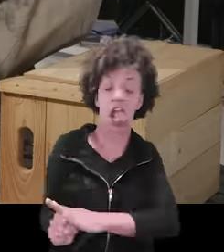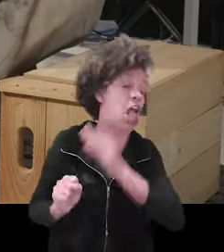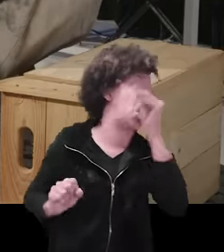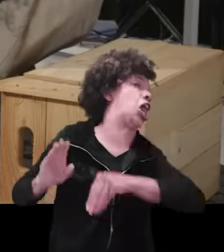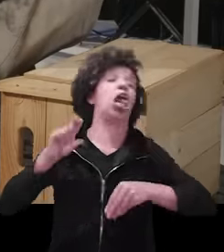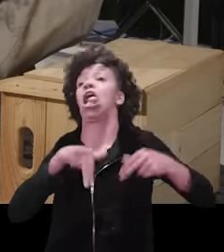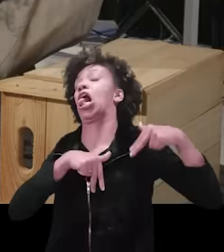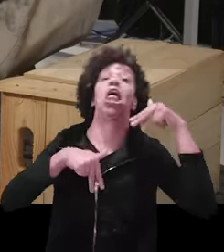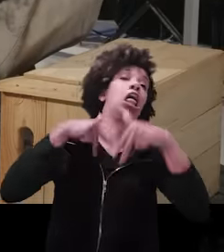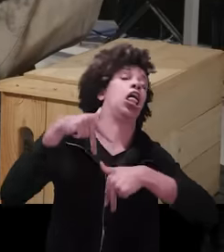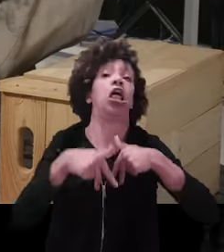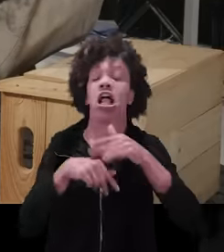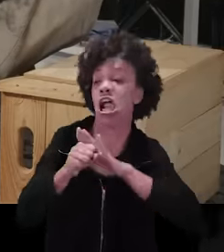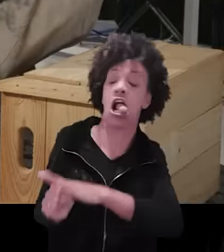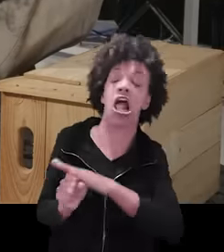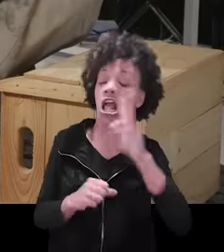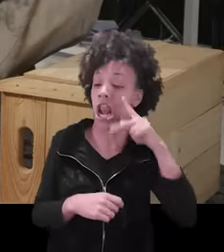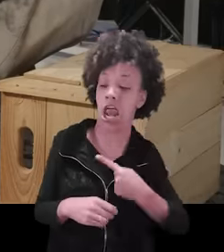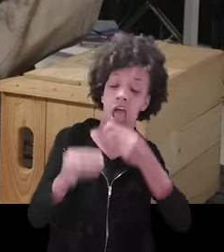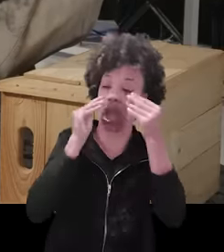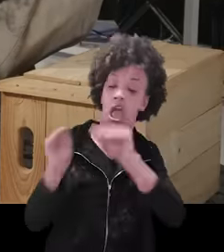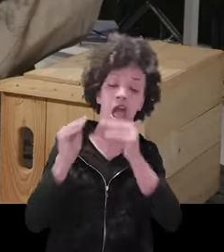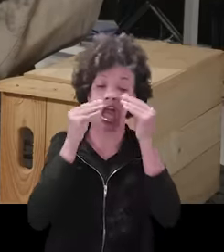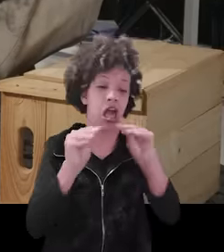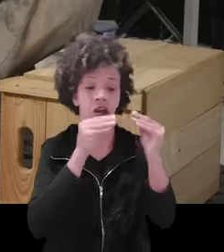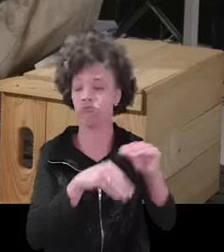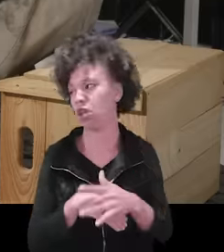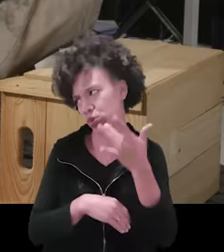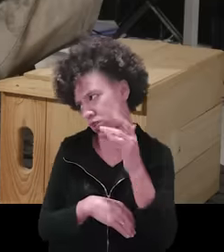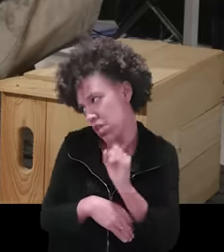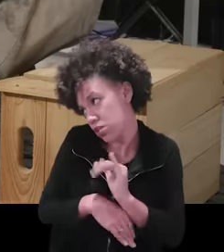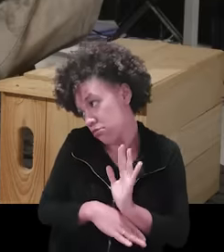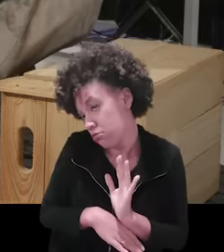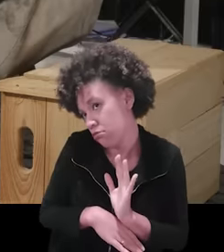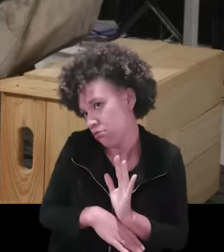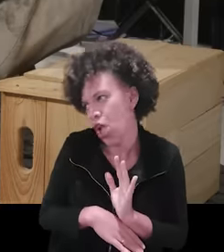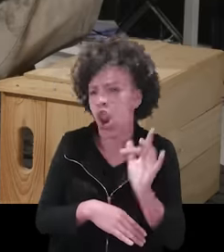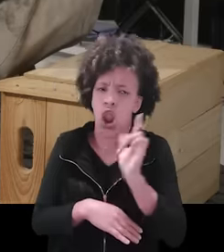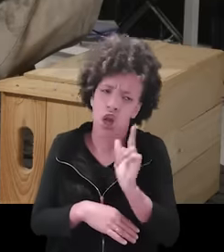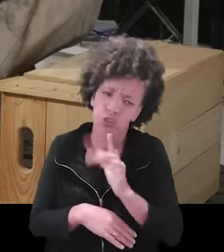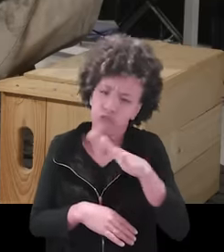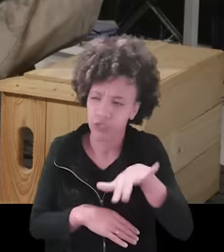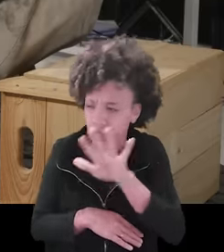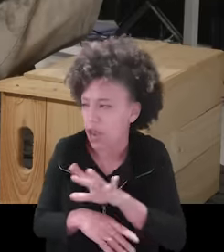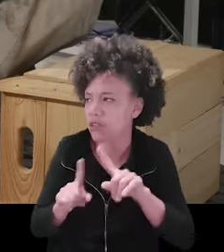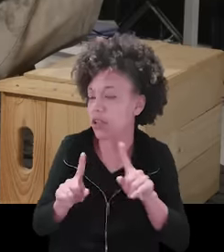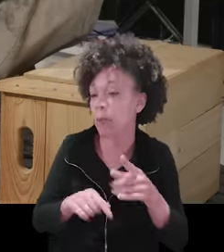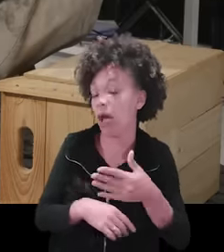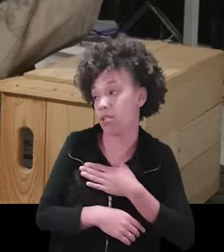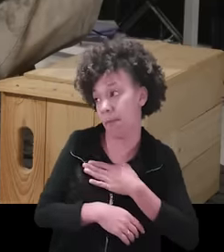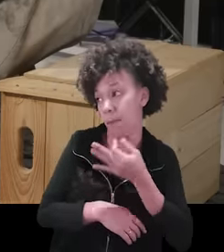o outro para não ficar respirando e pude pisa na cara para conseguir pegar ele não tem organização não sei ser é óbvio que eu estou generalizando